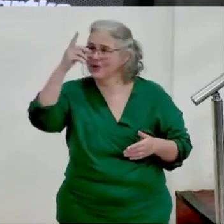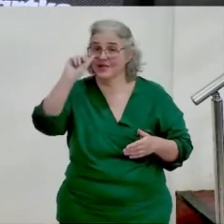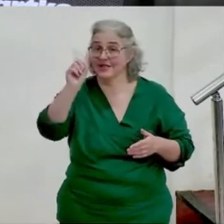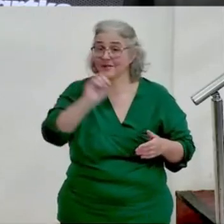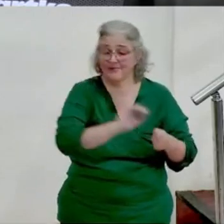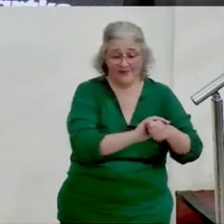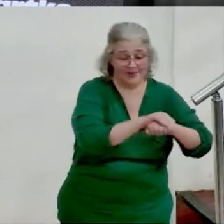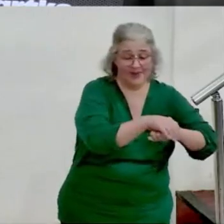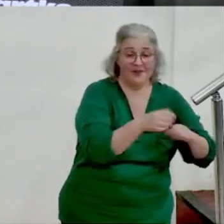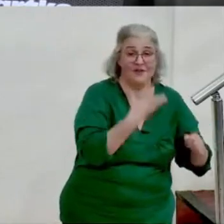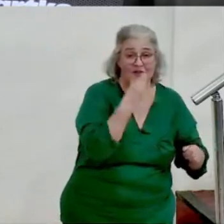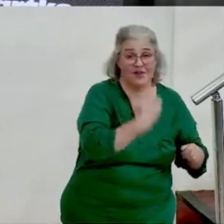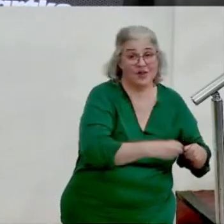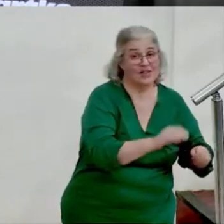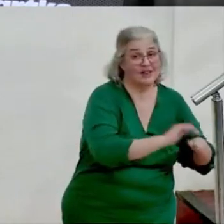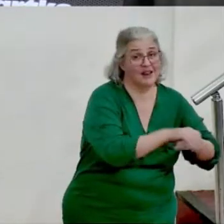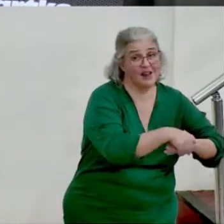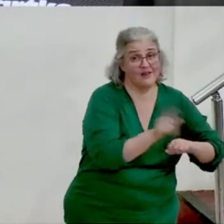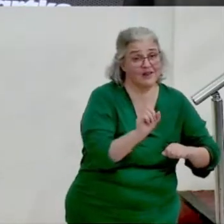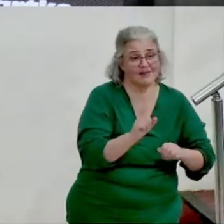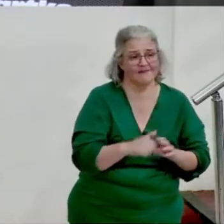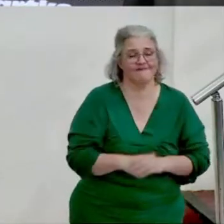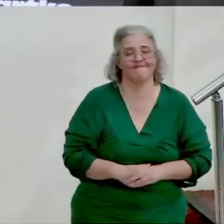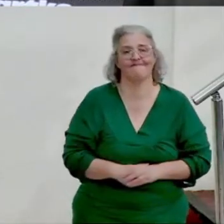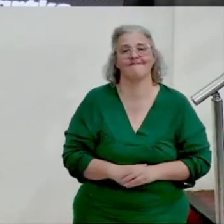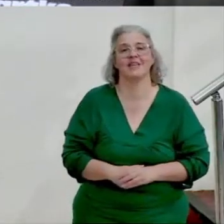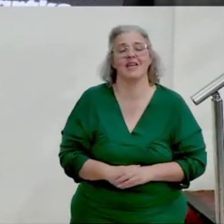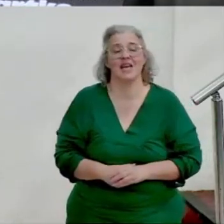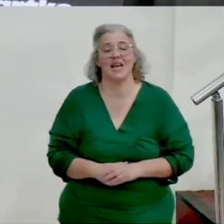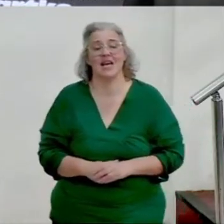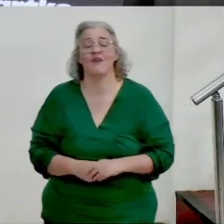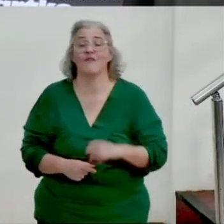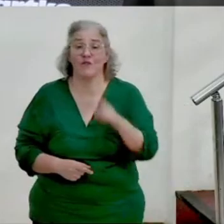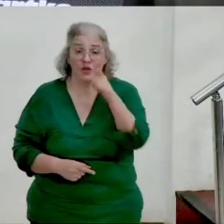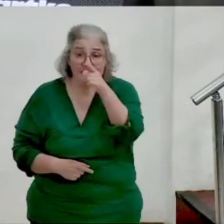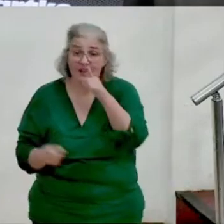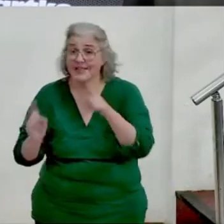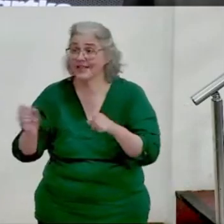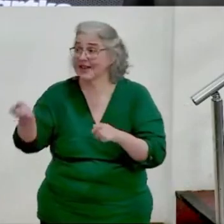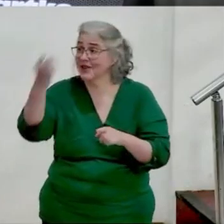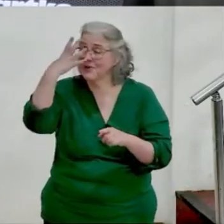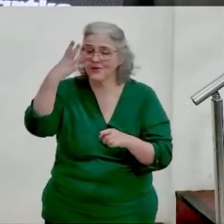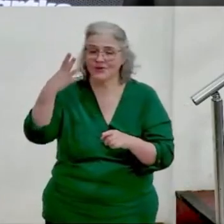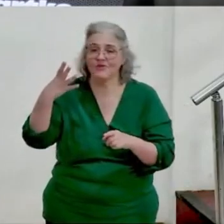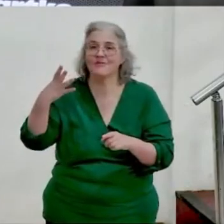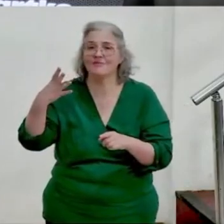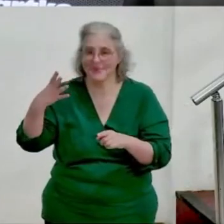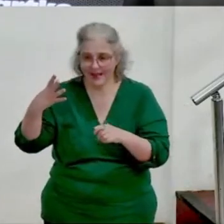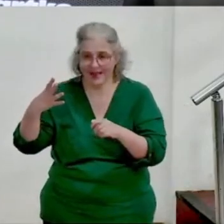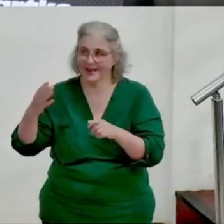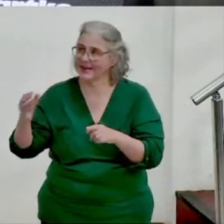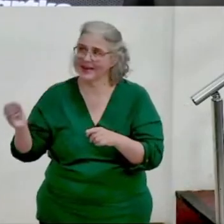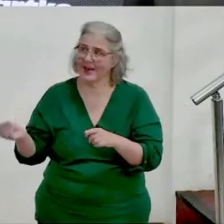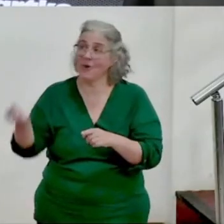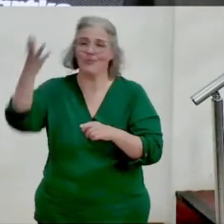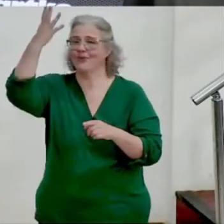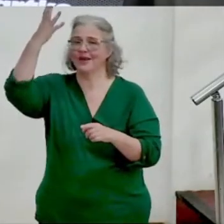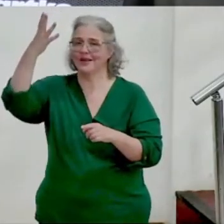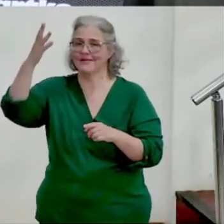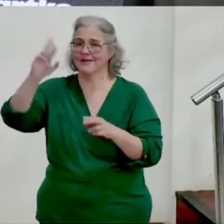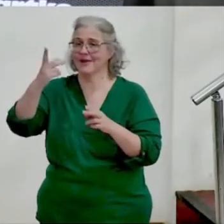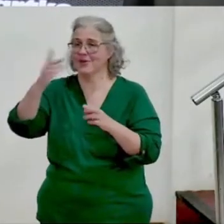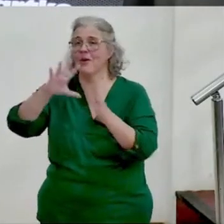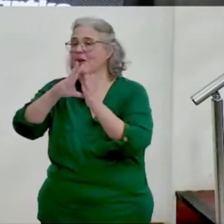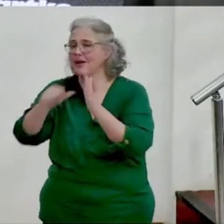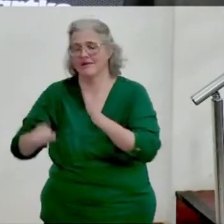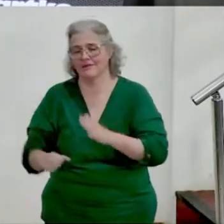versos 4 e 5. Mas vocês, irmãos, não estão em trevas, para que este dia os apanhe de surpresa como ladrão. Porque